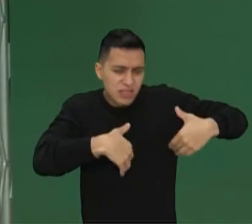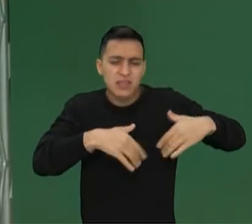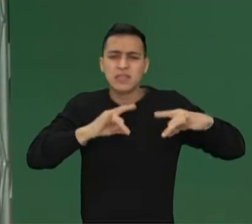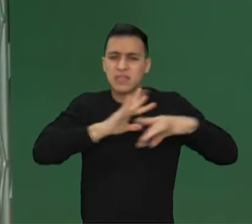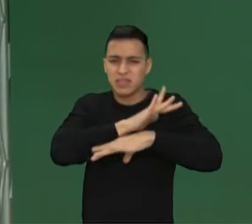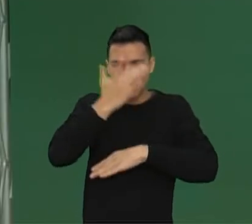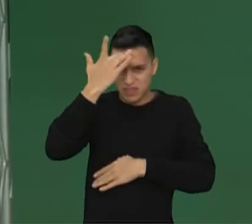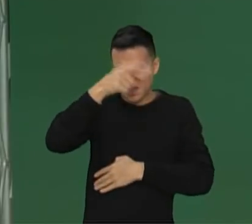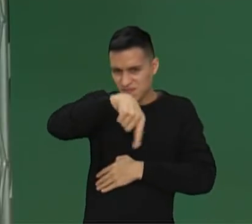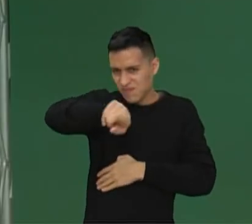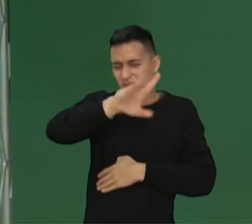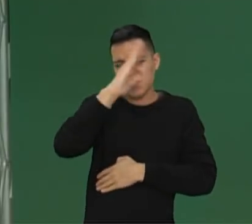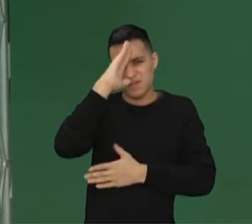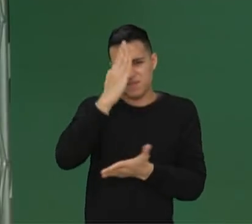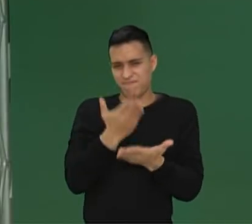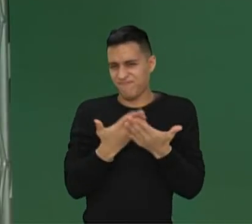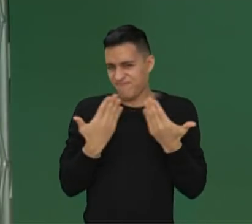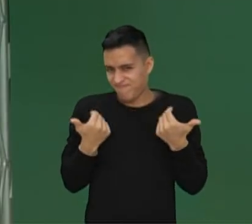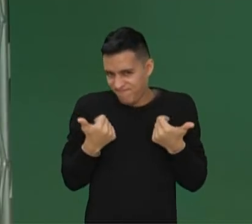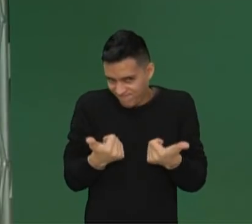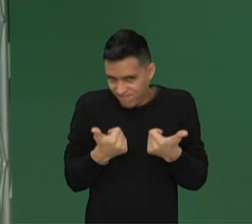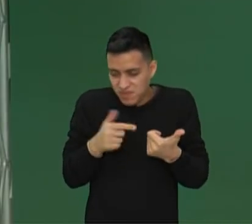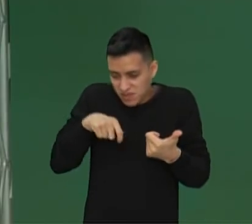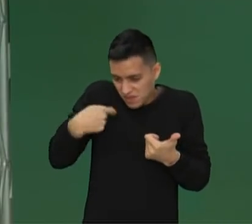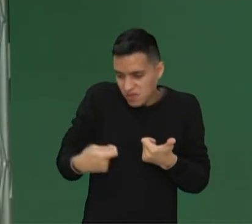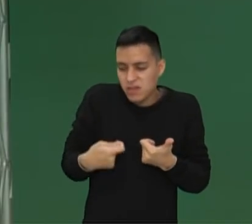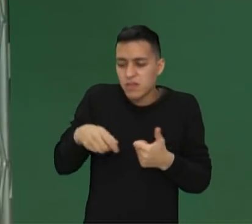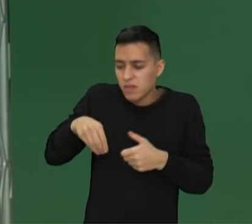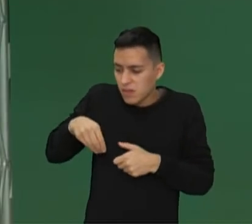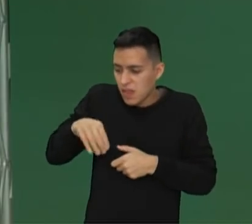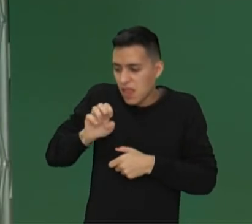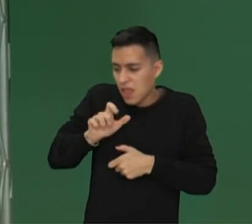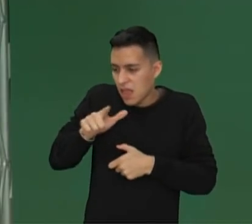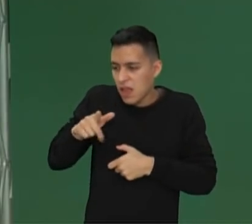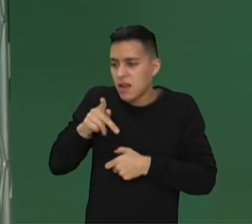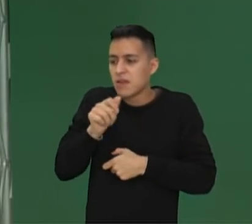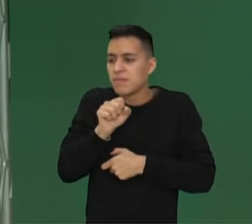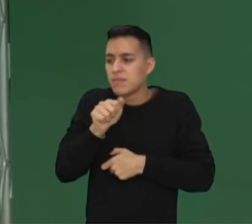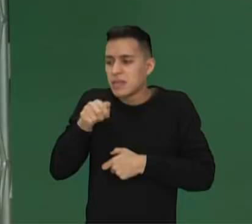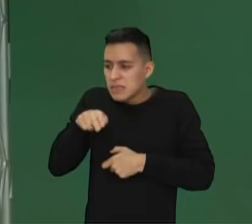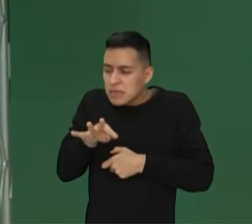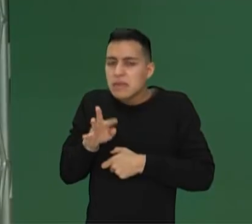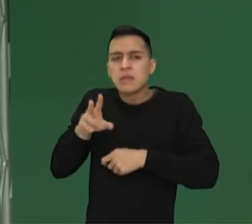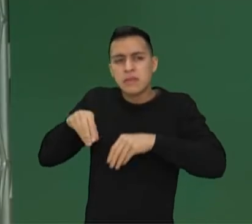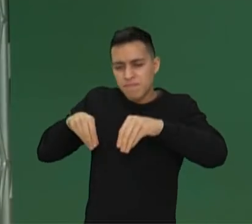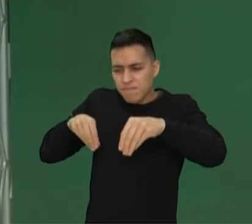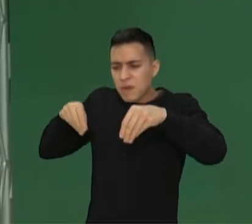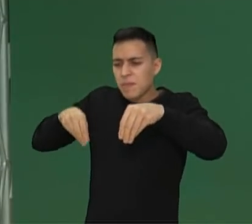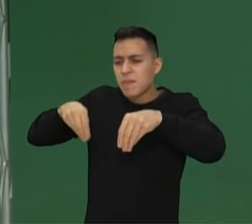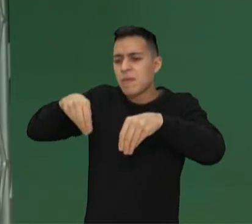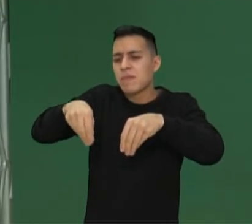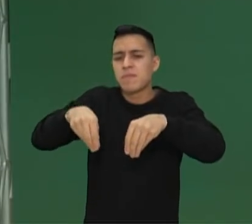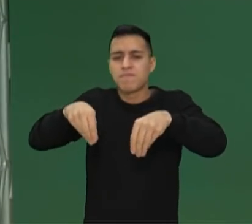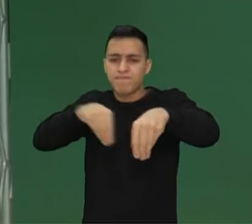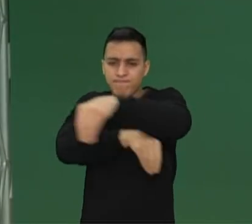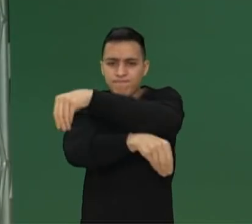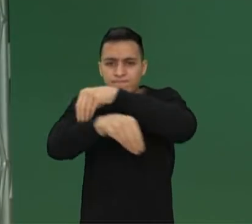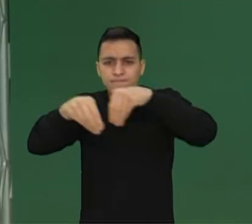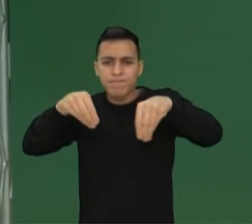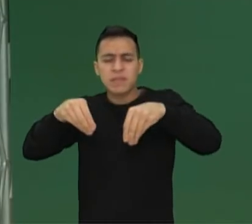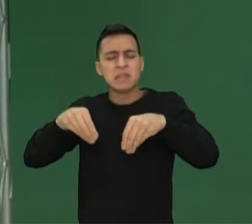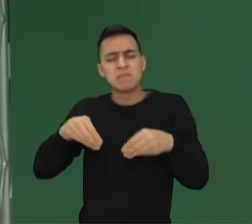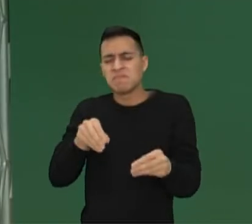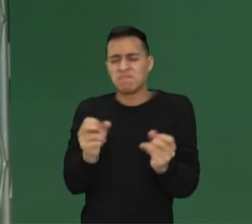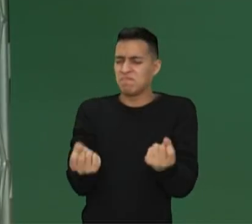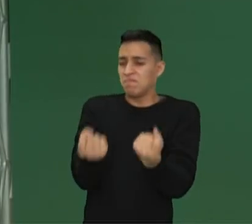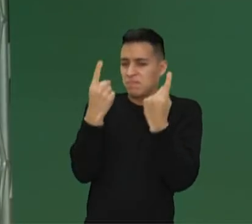gravadinha na cabeça de vocês. Falamos sobre a jogada en passant, né? Que é uma jogada um pouquinho assim mais incomum